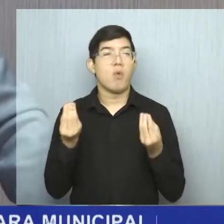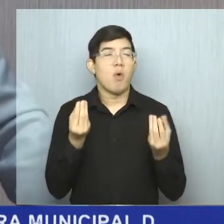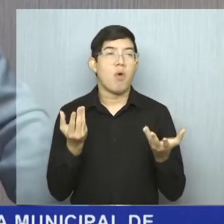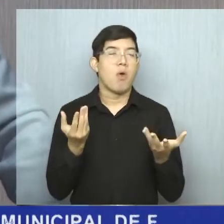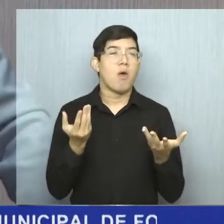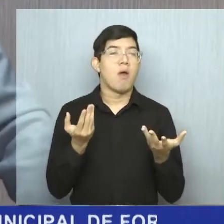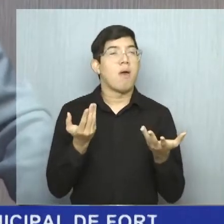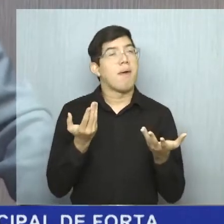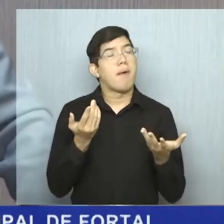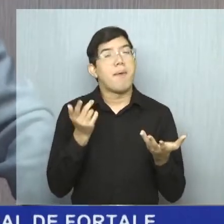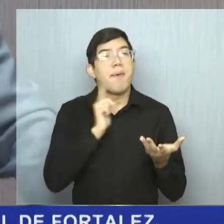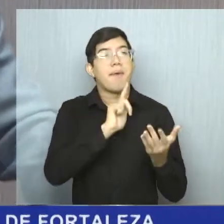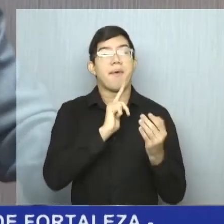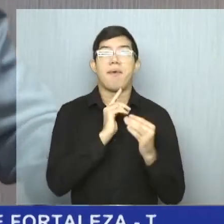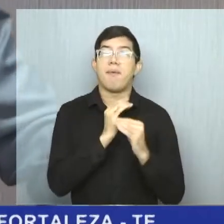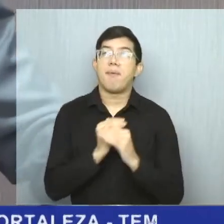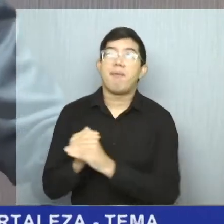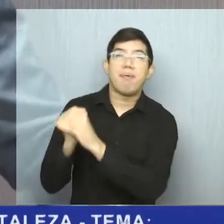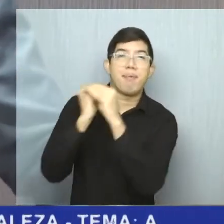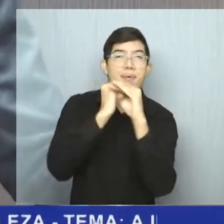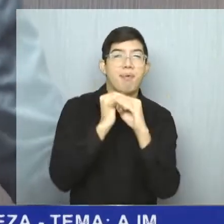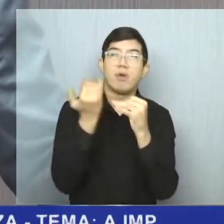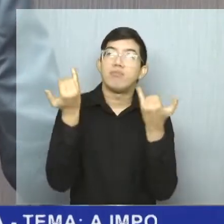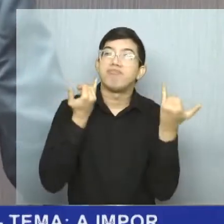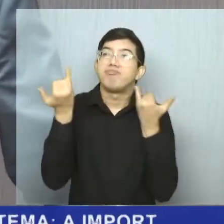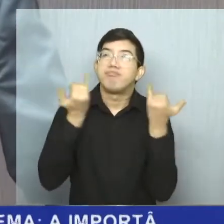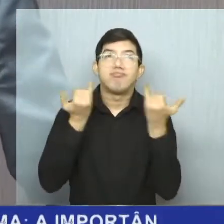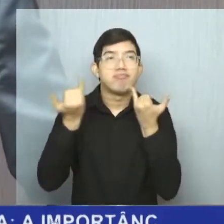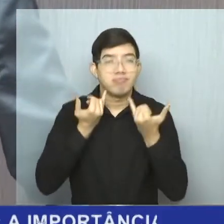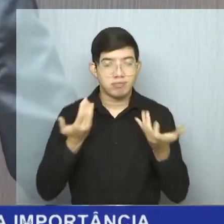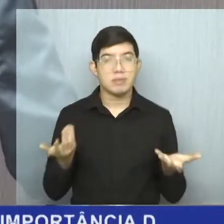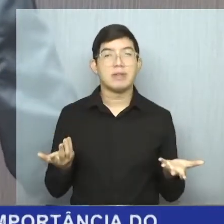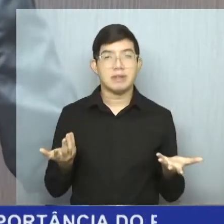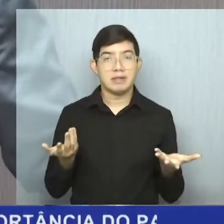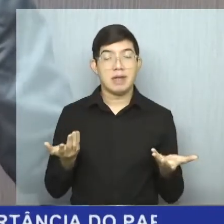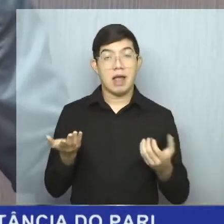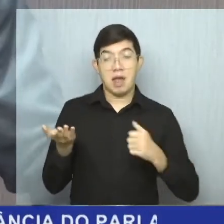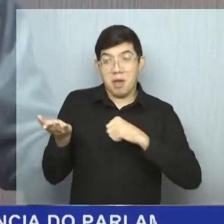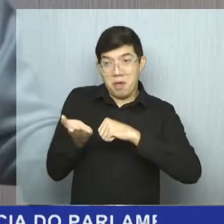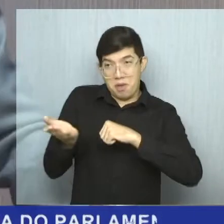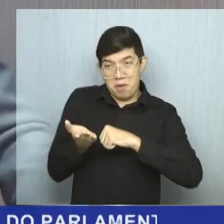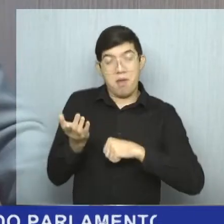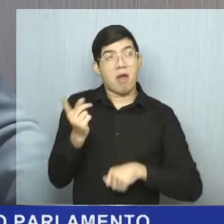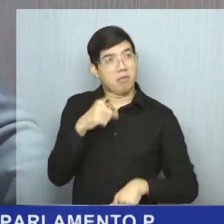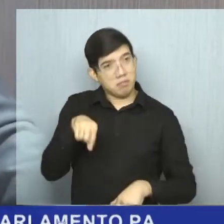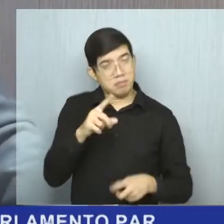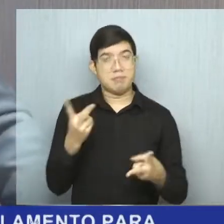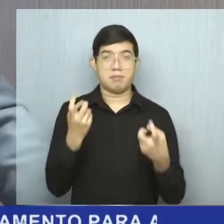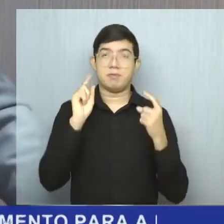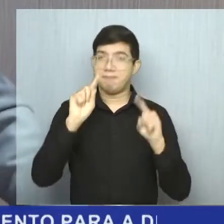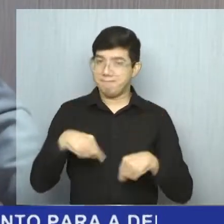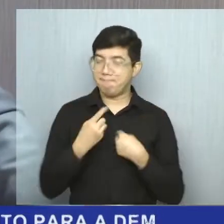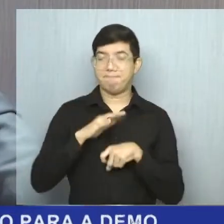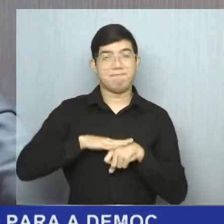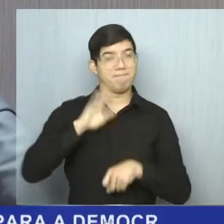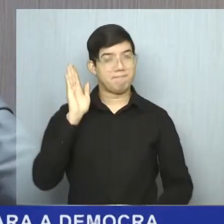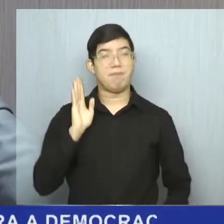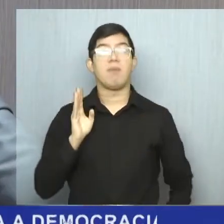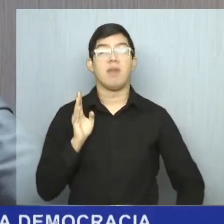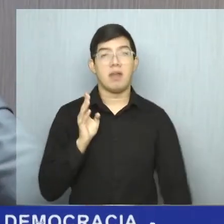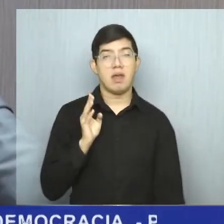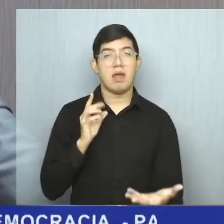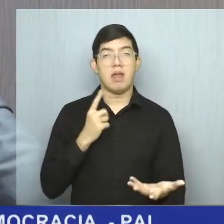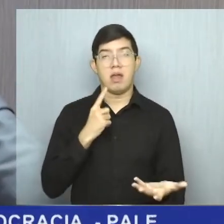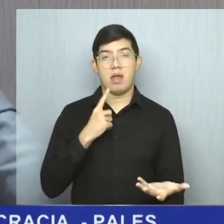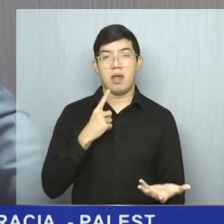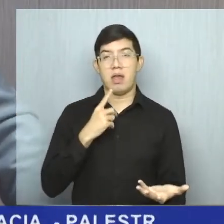informação. Isso, acreditem, é o desafio contemporâneo. E o parlamentarismo à brasileira, quer dizer, o presidencialismo à